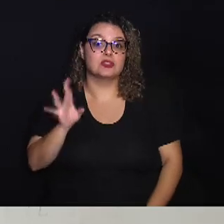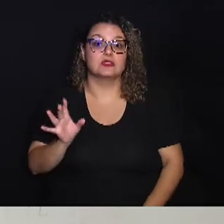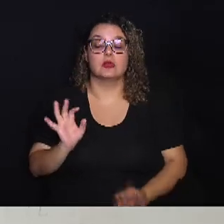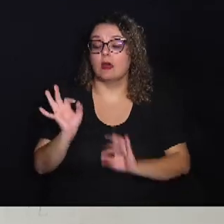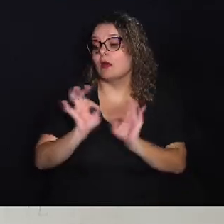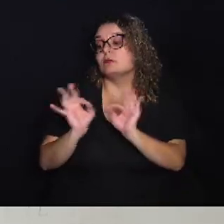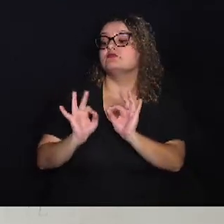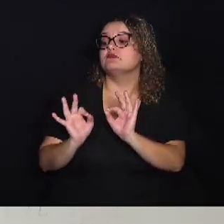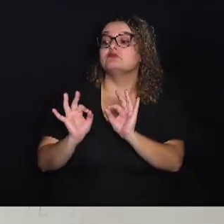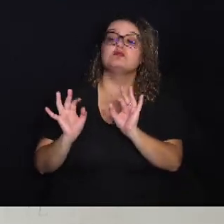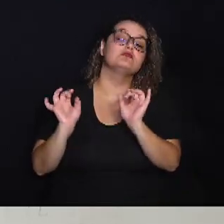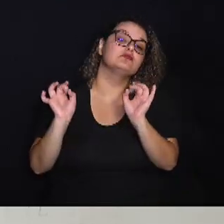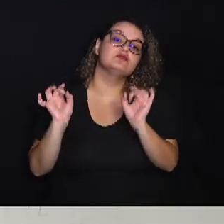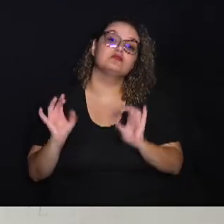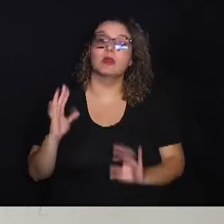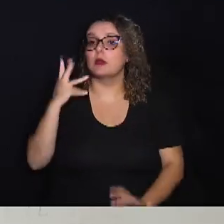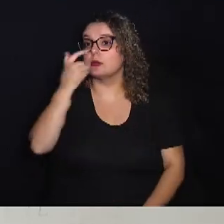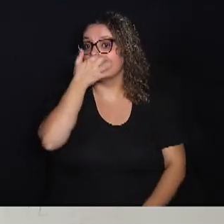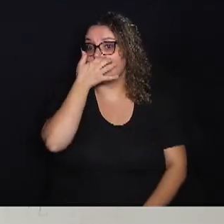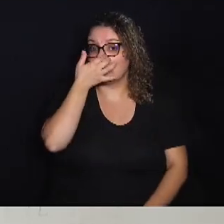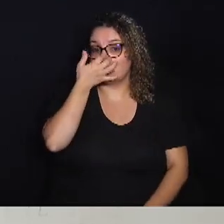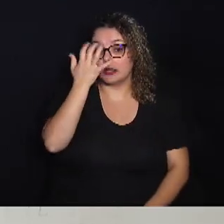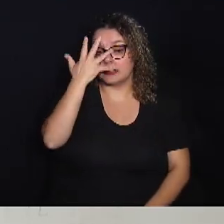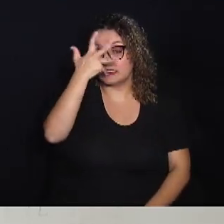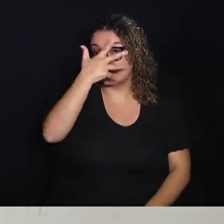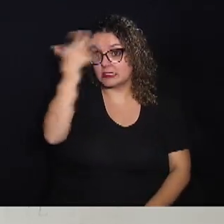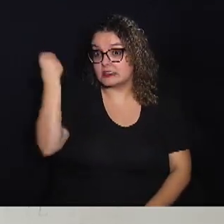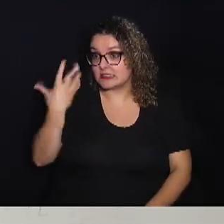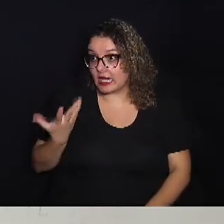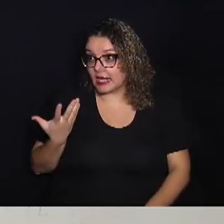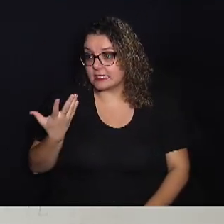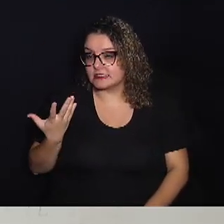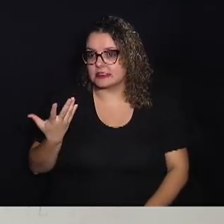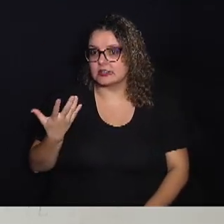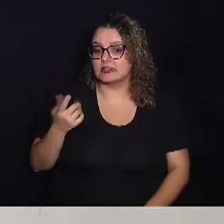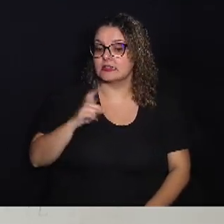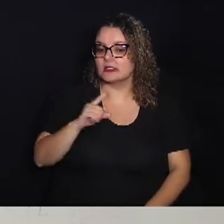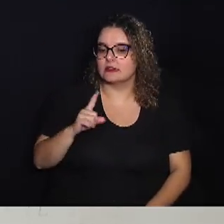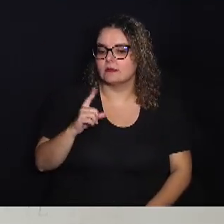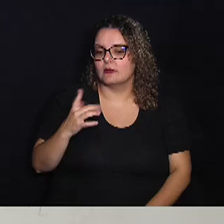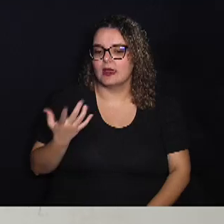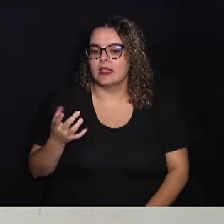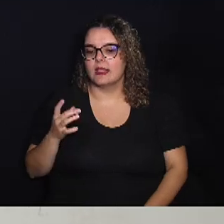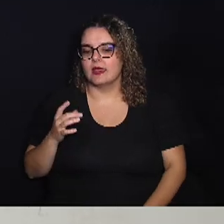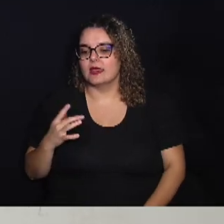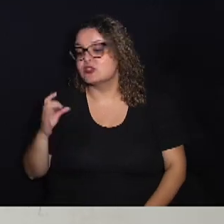enfeite e esquecem que aquilo é uma maneira do deficiente visual